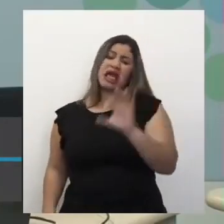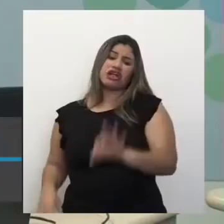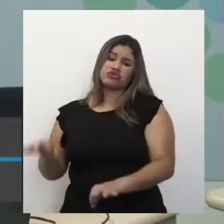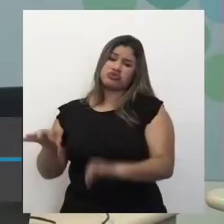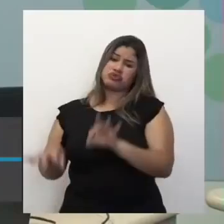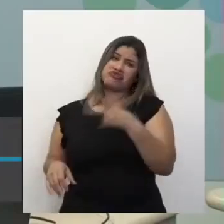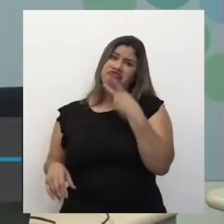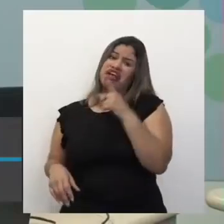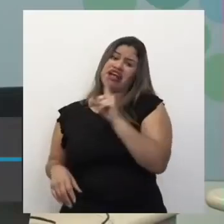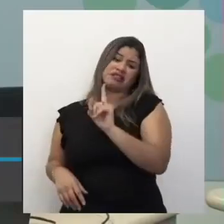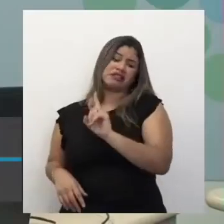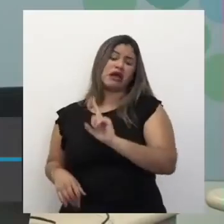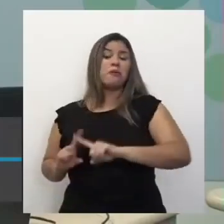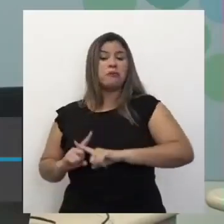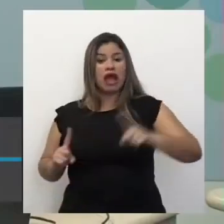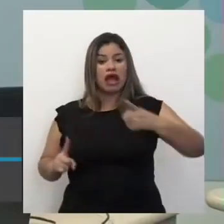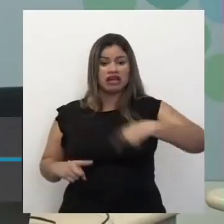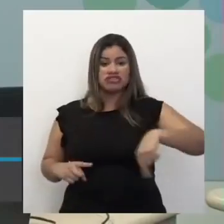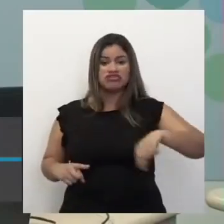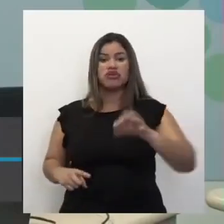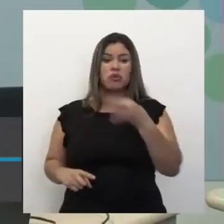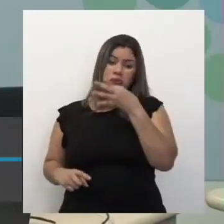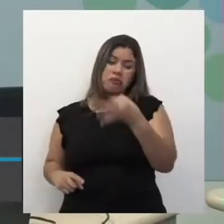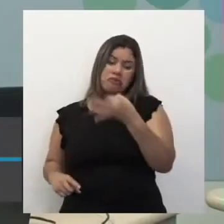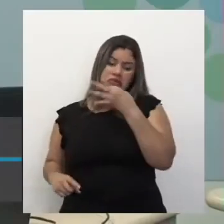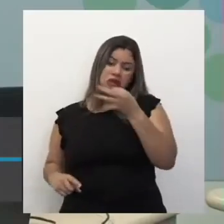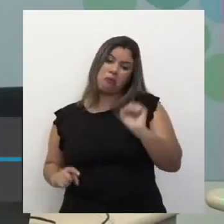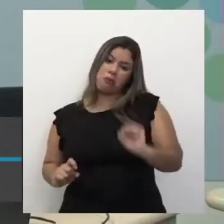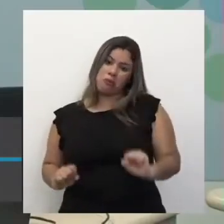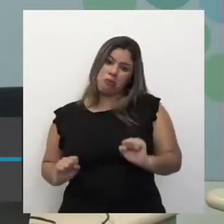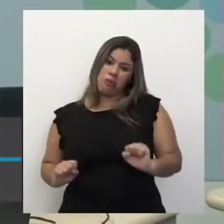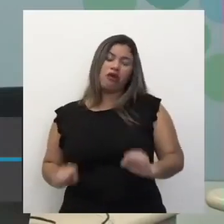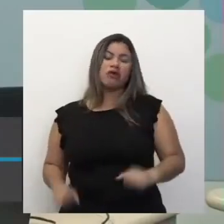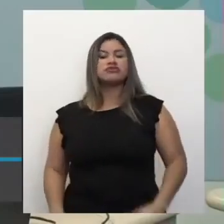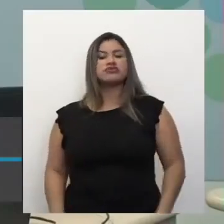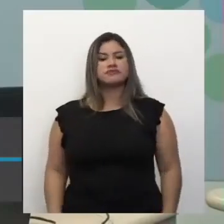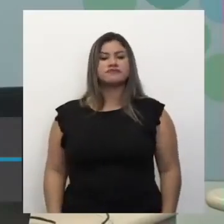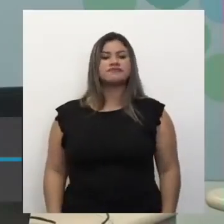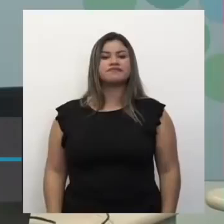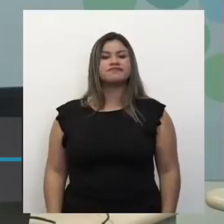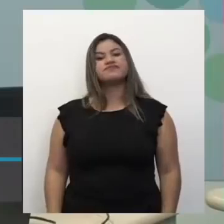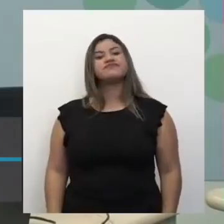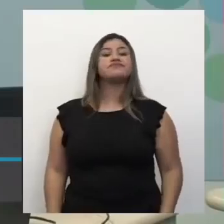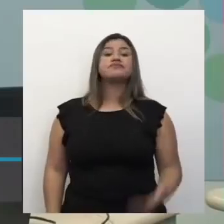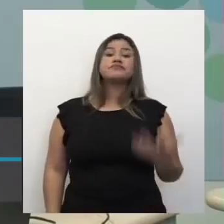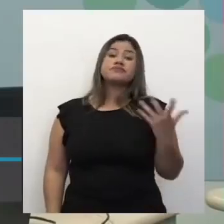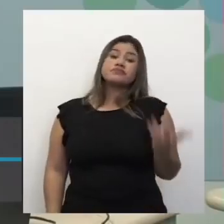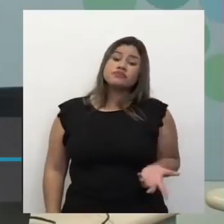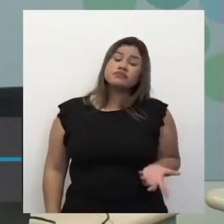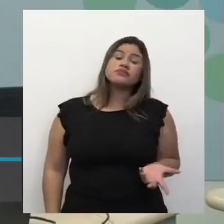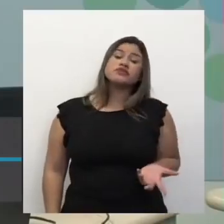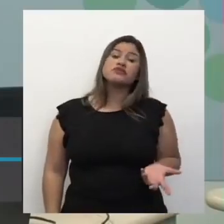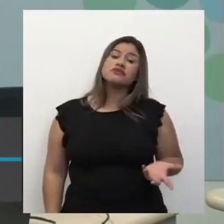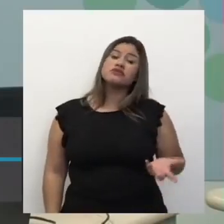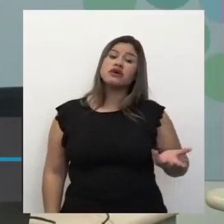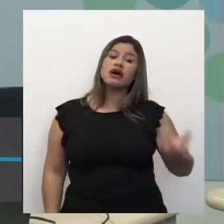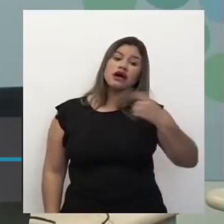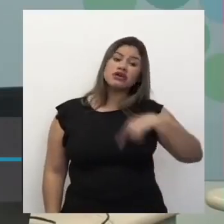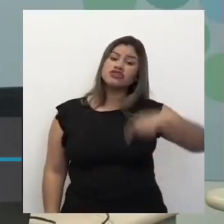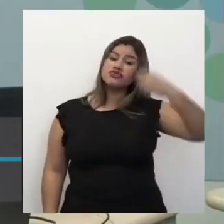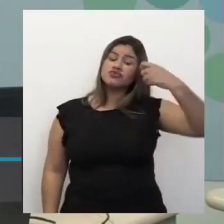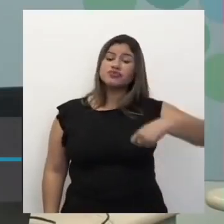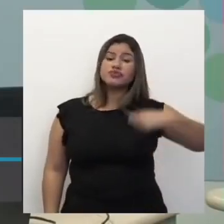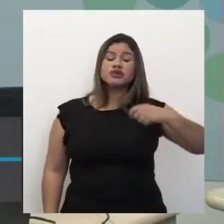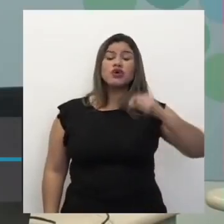tem a liberdade de ter a nossa opinião. E aí é a opinião mesmo, né, tá? Então, assim, mas a gente